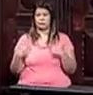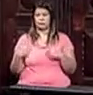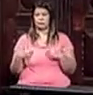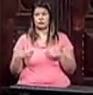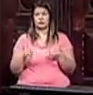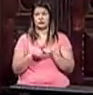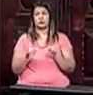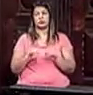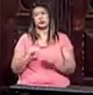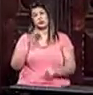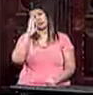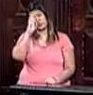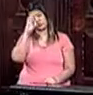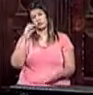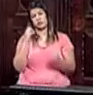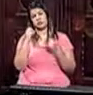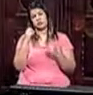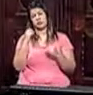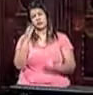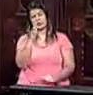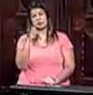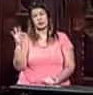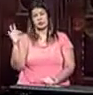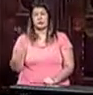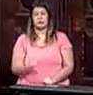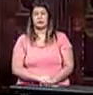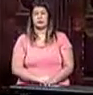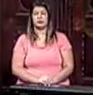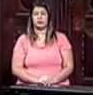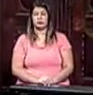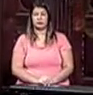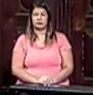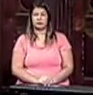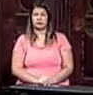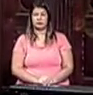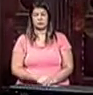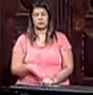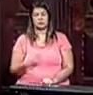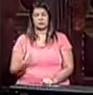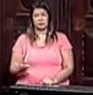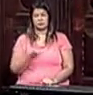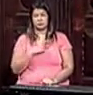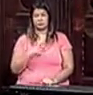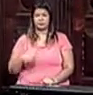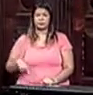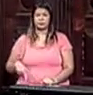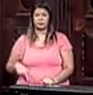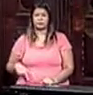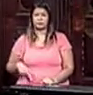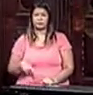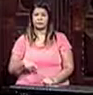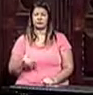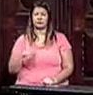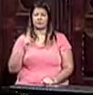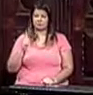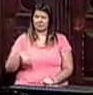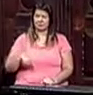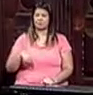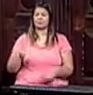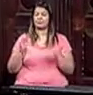das forças federais. Não, senhor presidente, é de